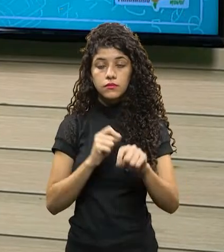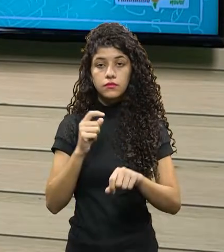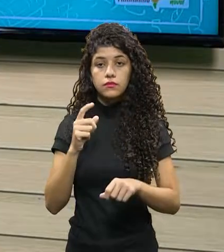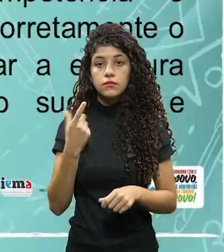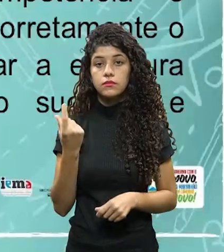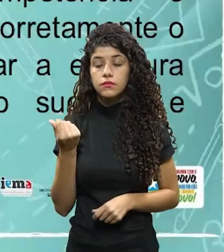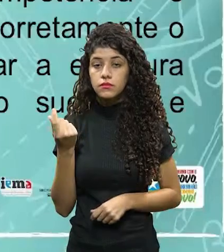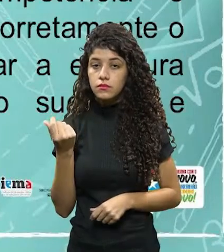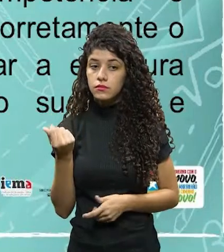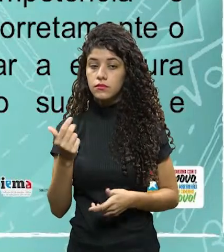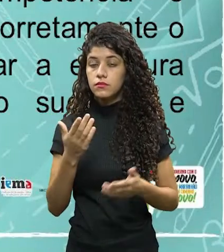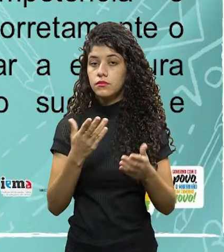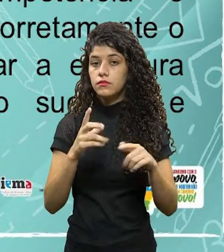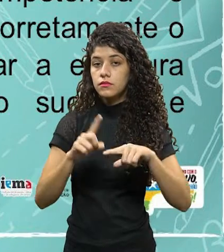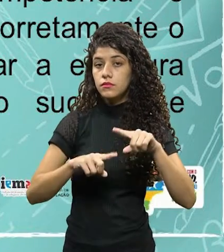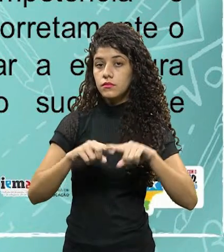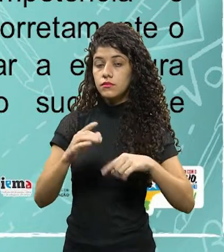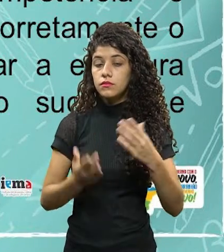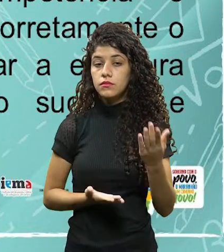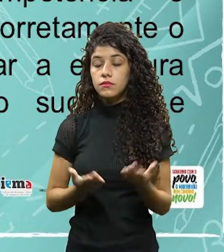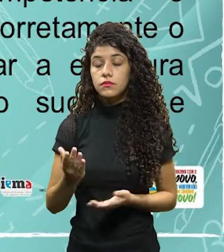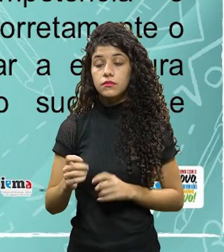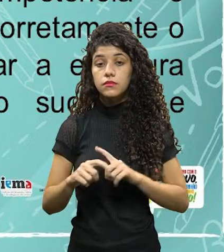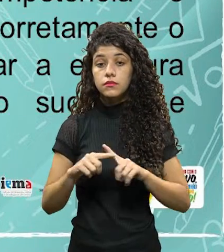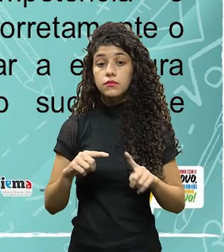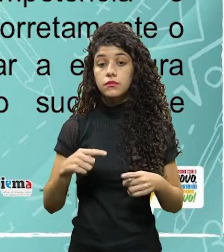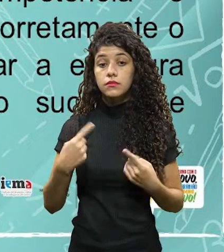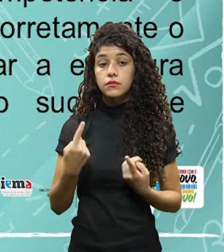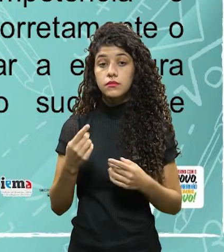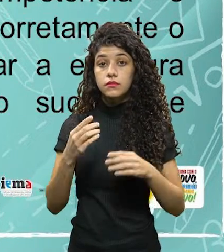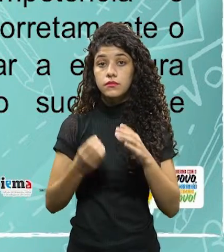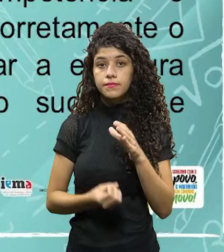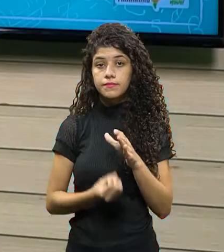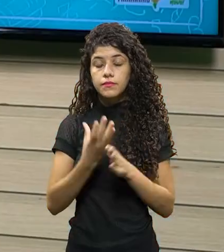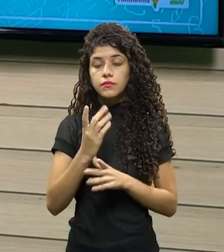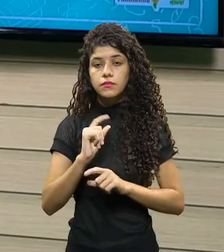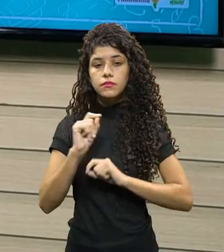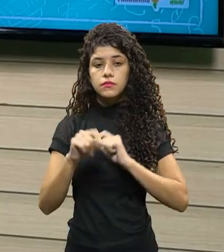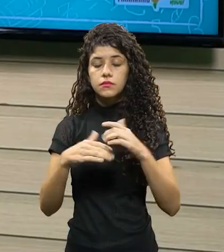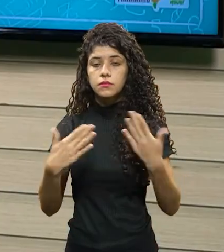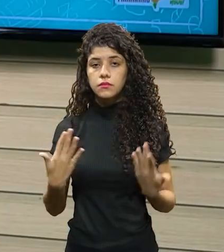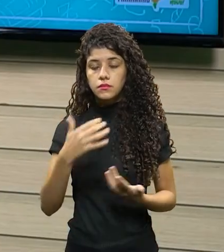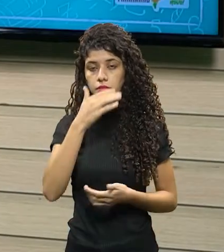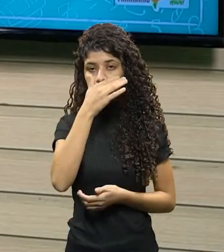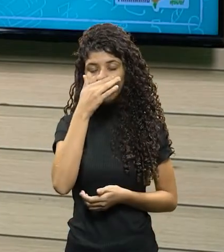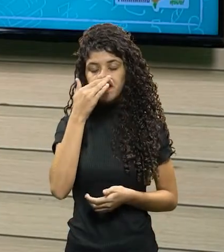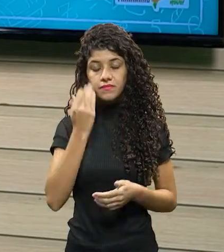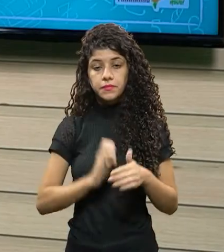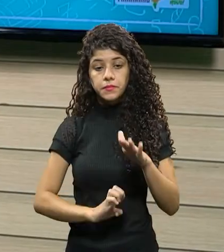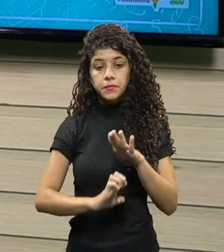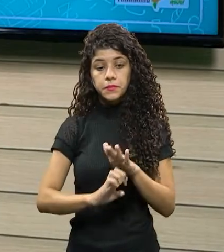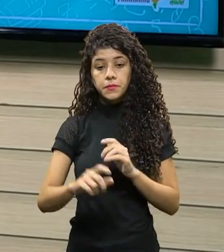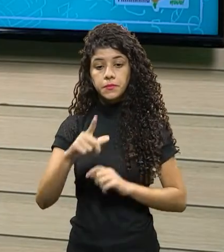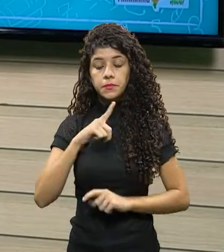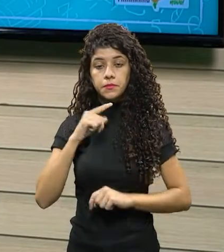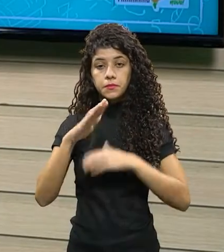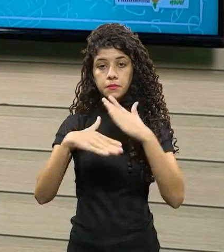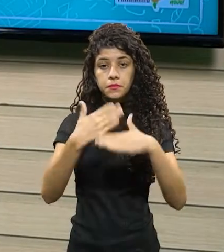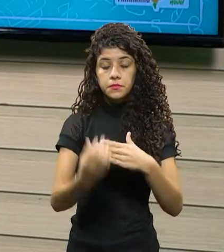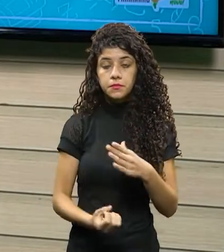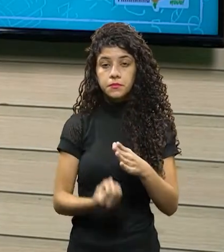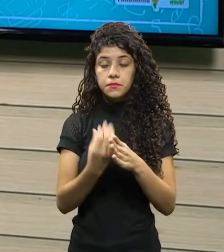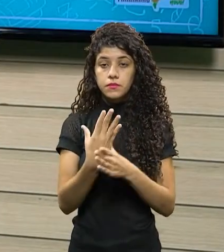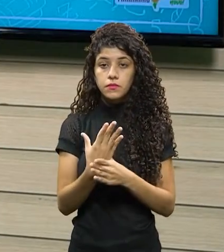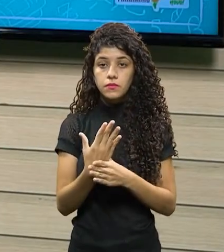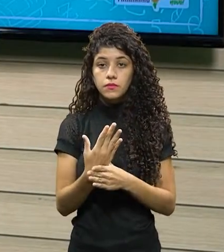ou serviço. Mas para quem produz, quais são os fatores envolvidos? Então, para uma empresa que tem um processo de produção e